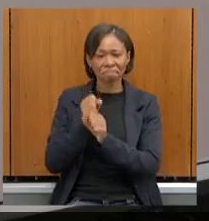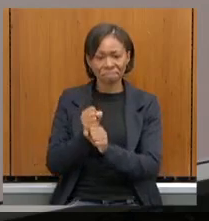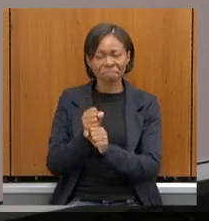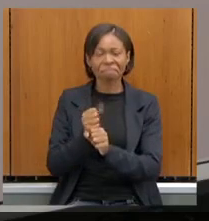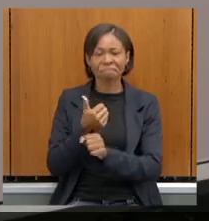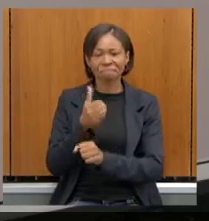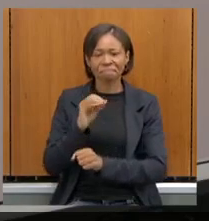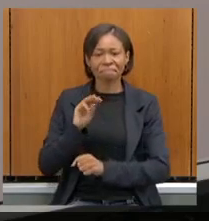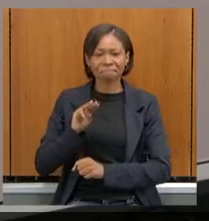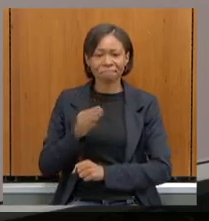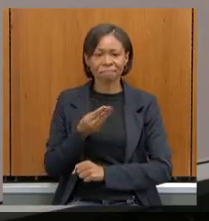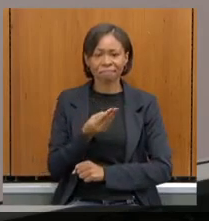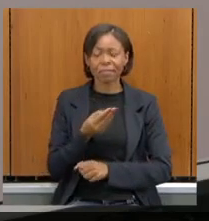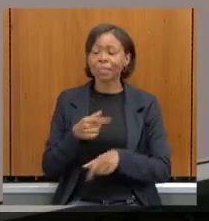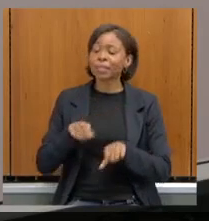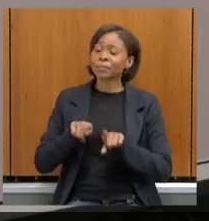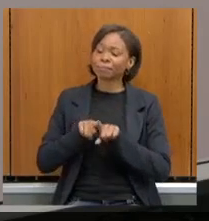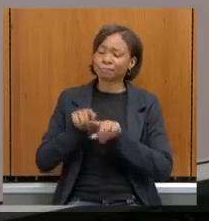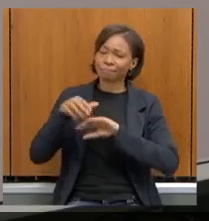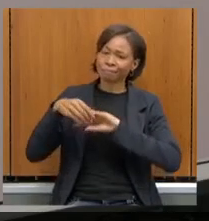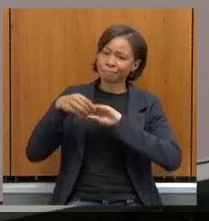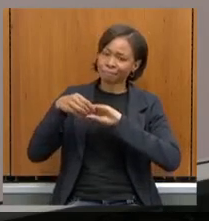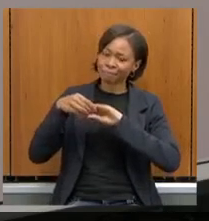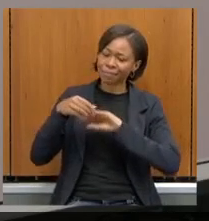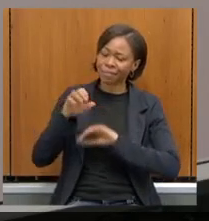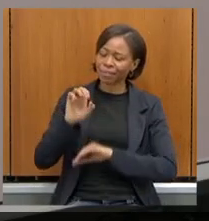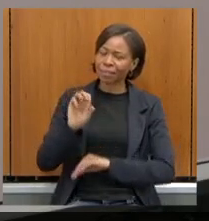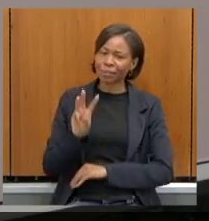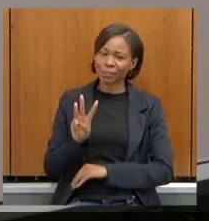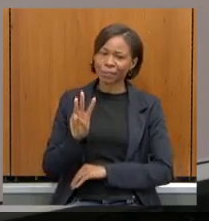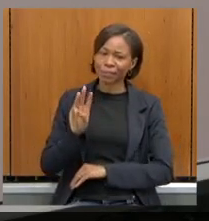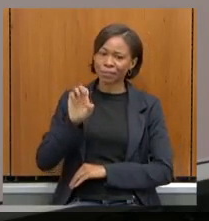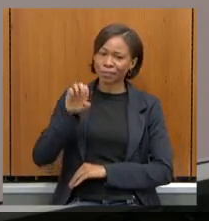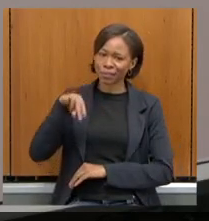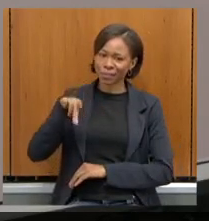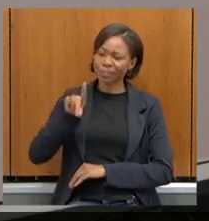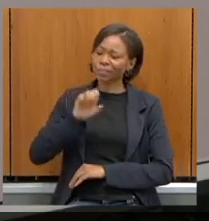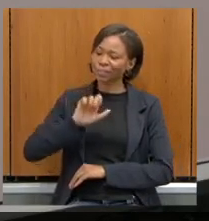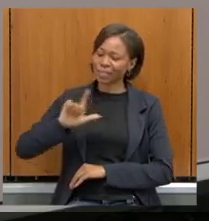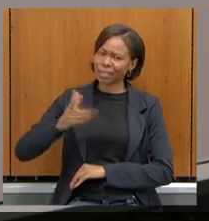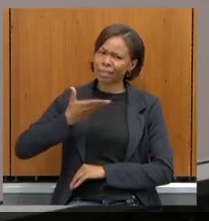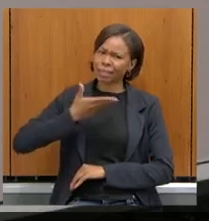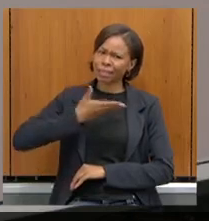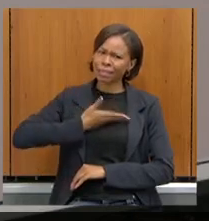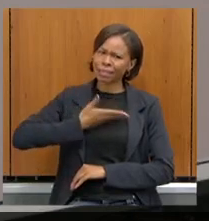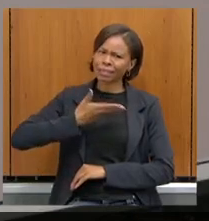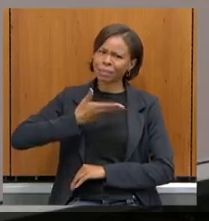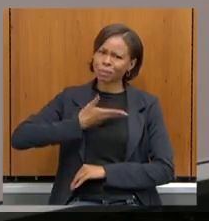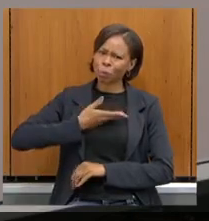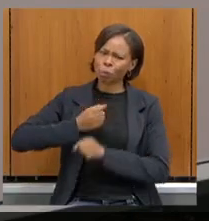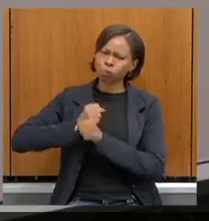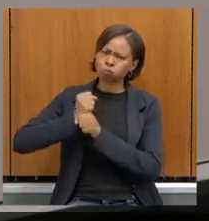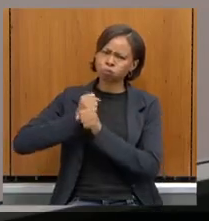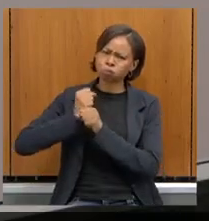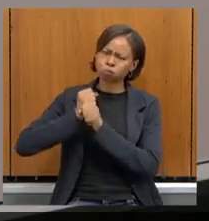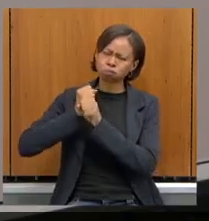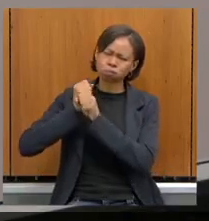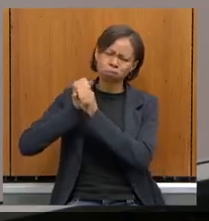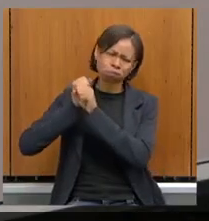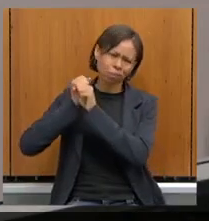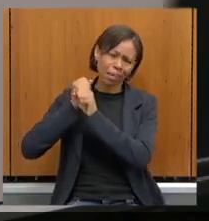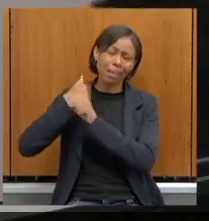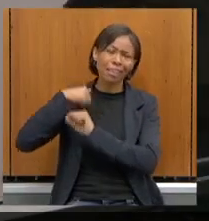professor Wendel Mesquita, amigo de tantos anos, todas as vezes que eu estou com ele, eu me lembro quando ele